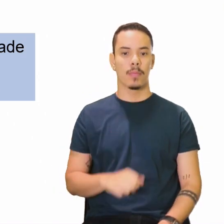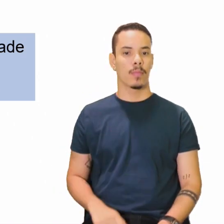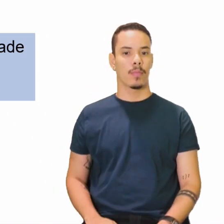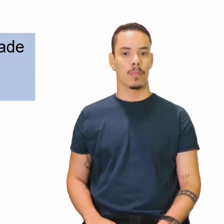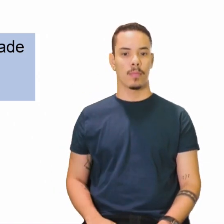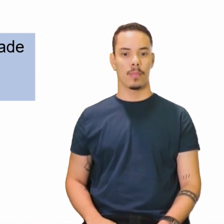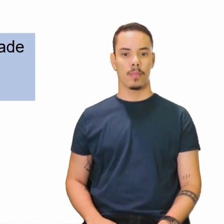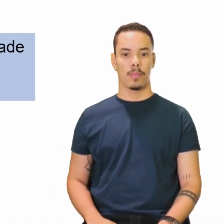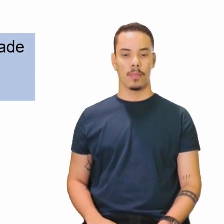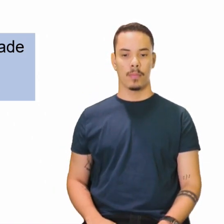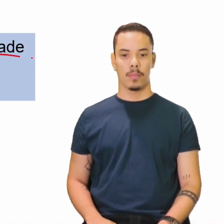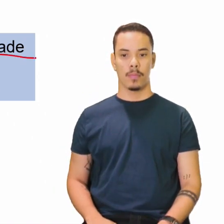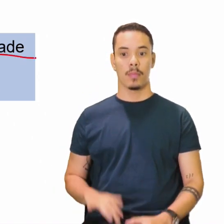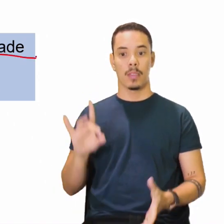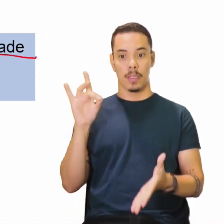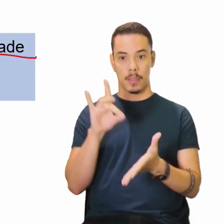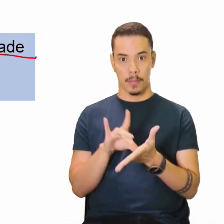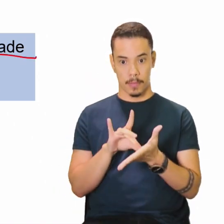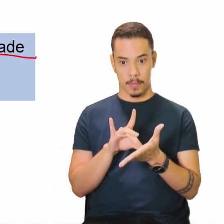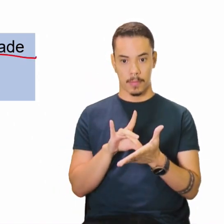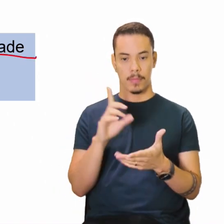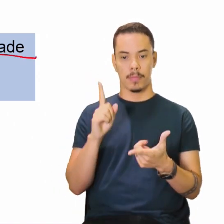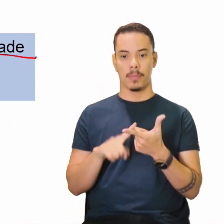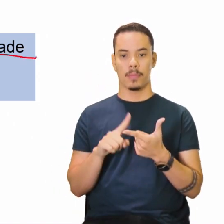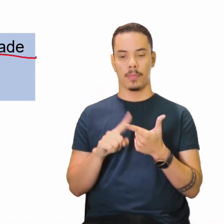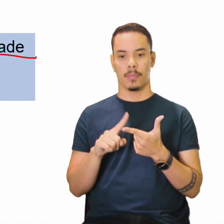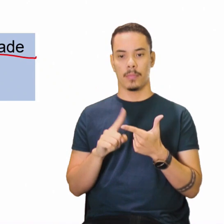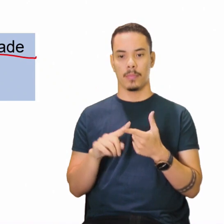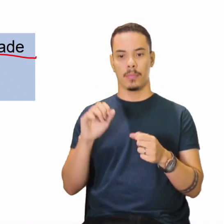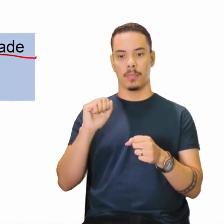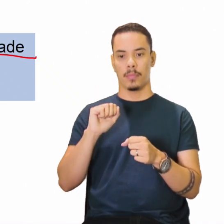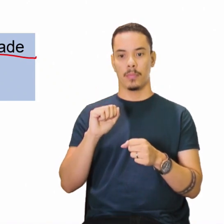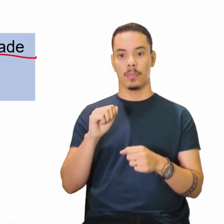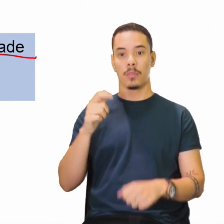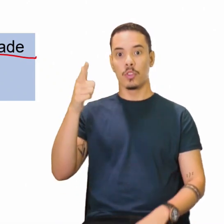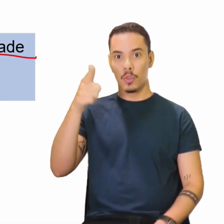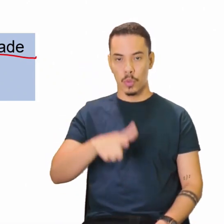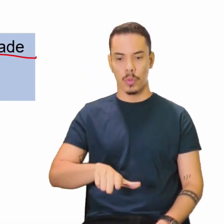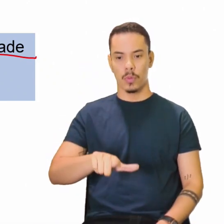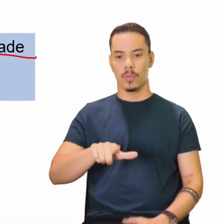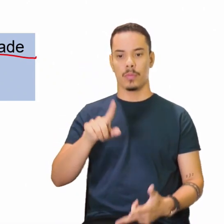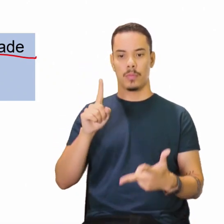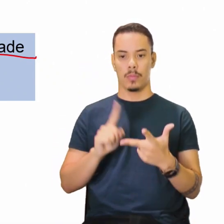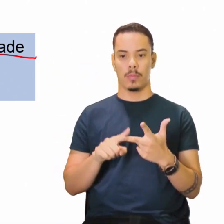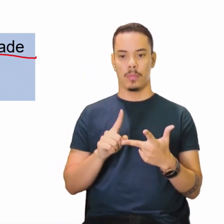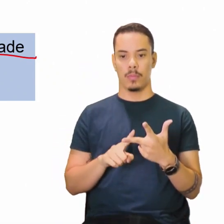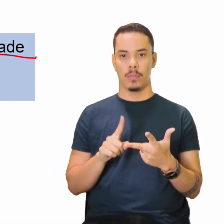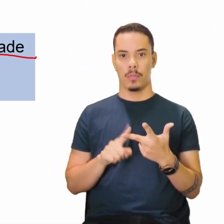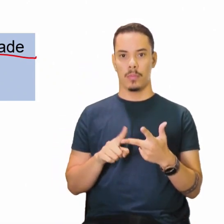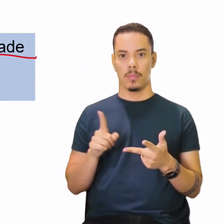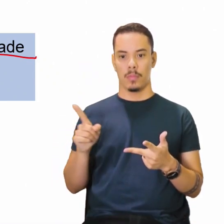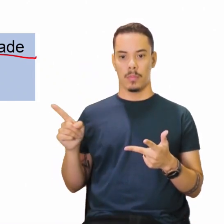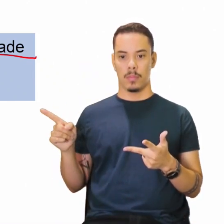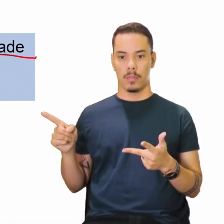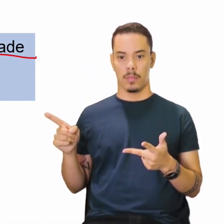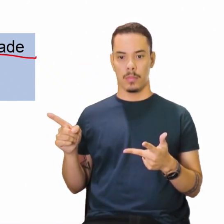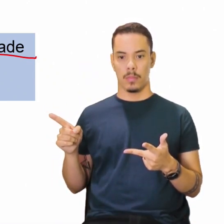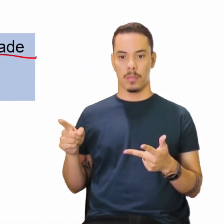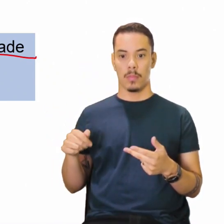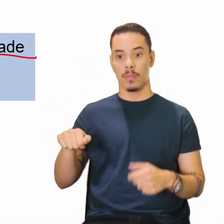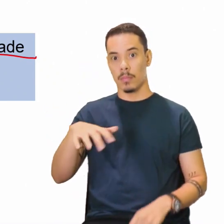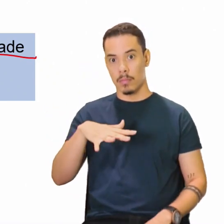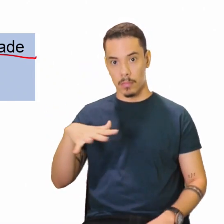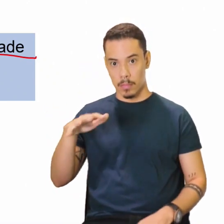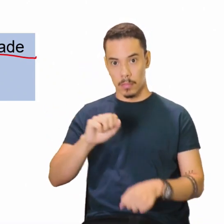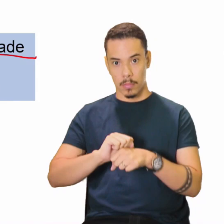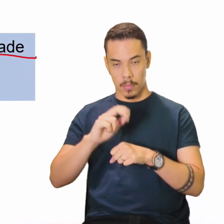mais substantivo. Na verdade, preposição mais adjetivo. De novo, preposição